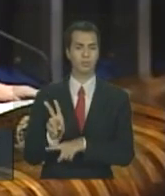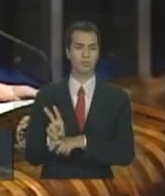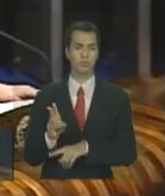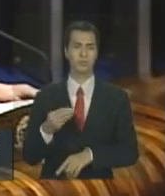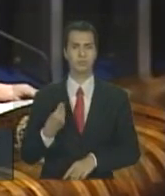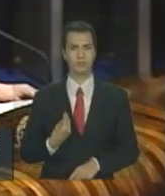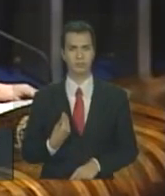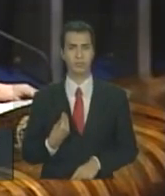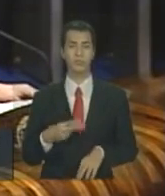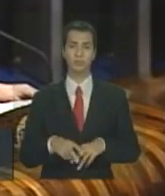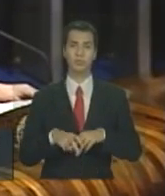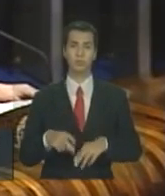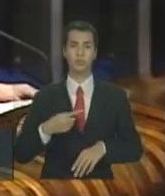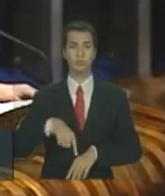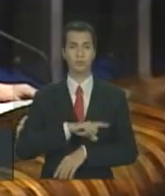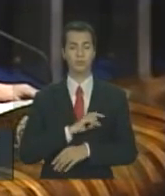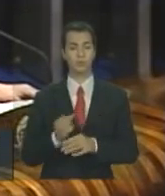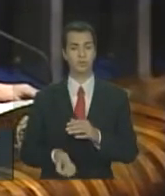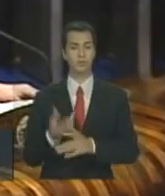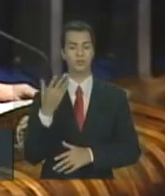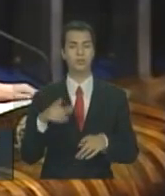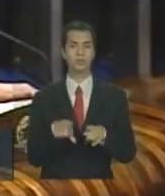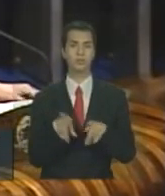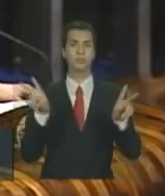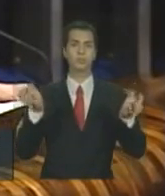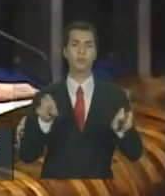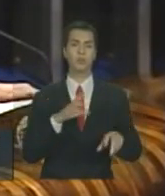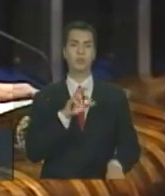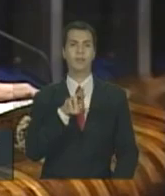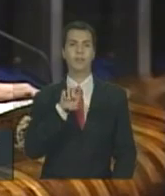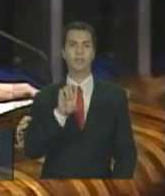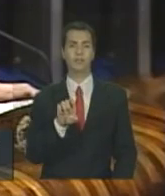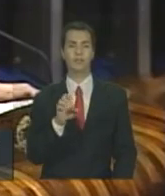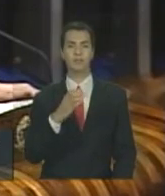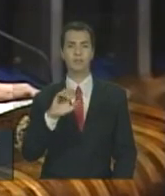Por isso, nós lançamos também o Rede Cegonha, para garantir às